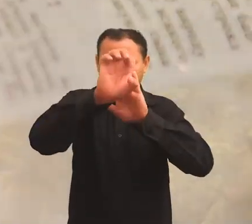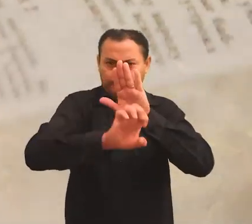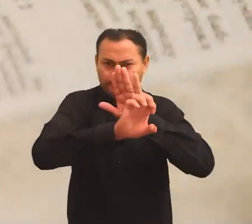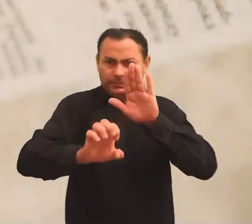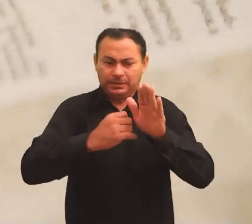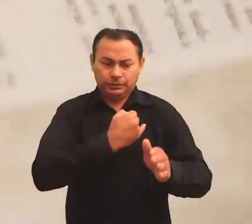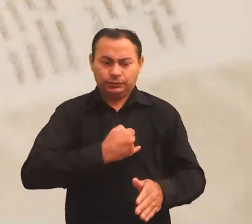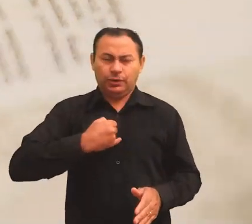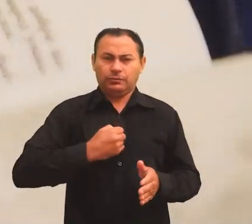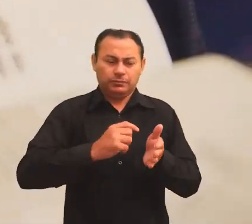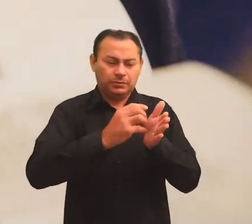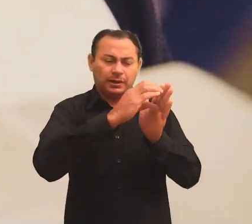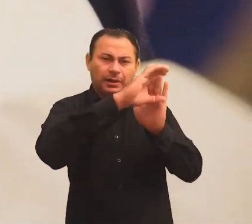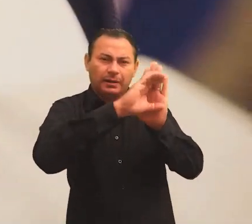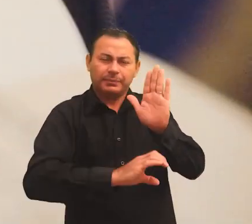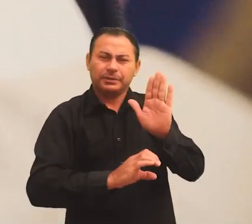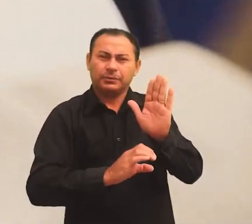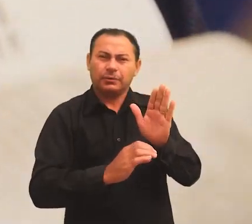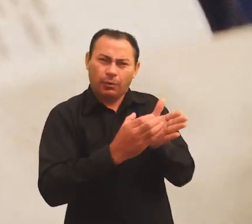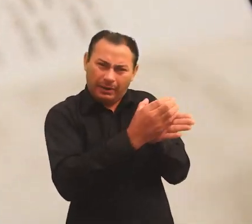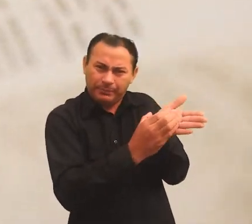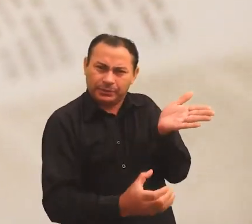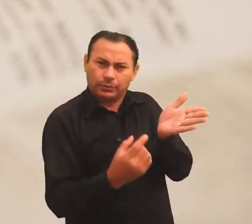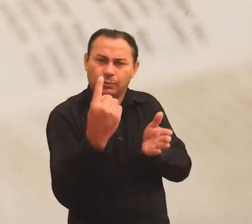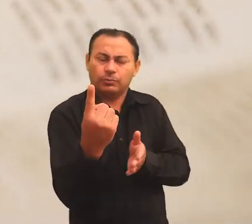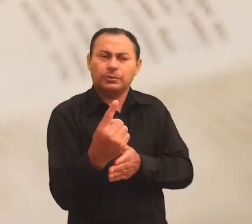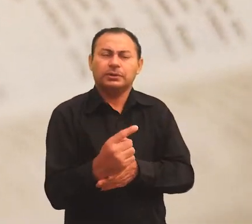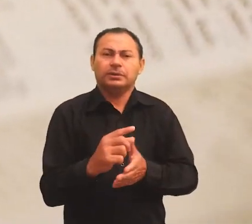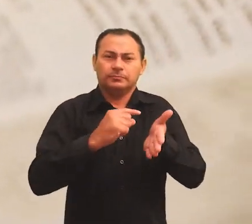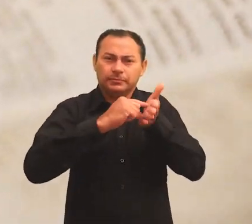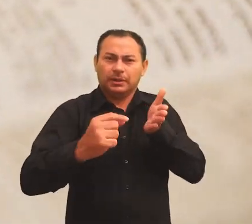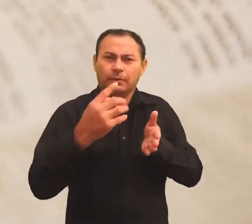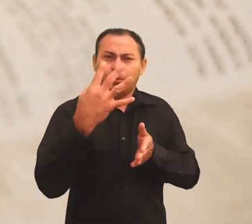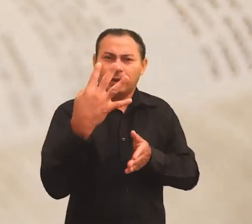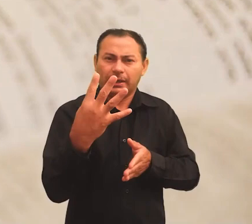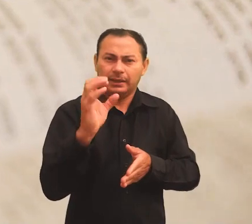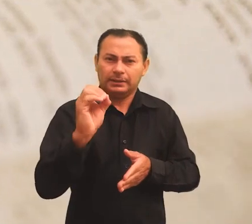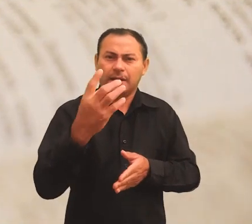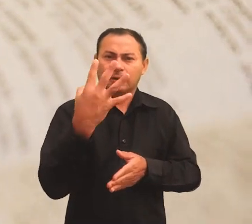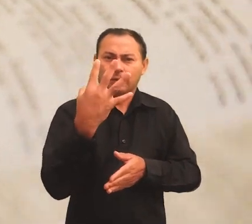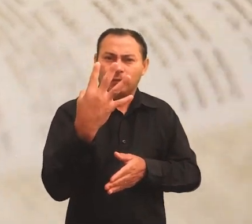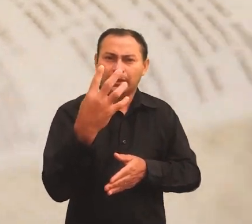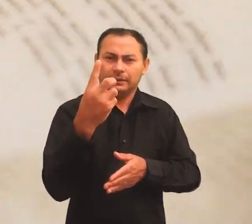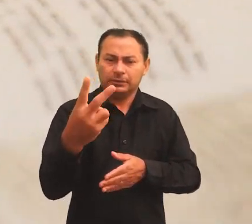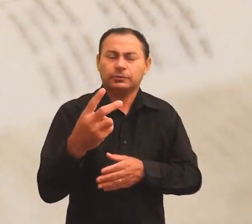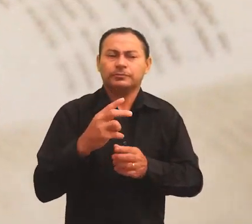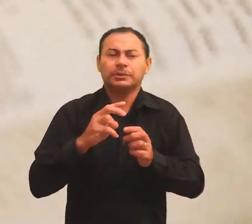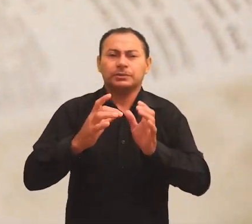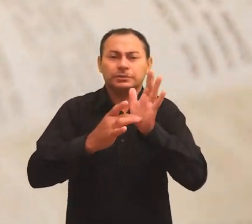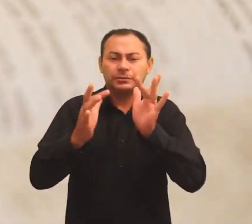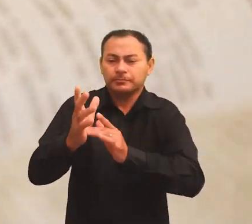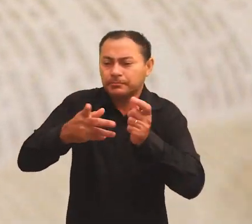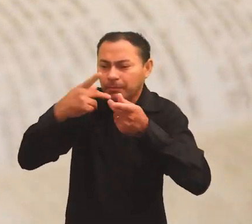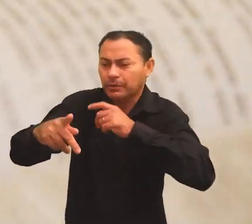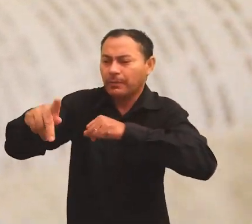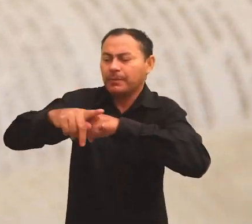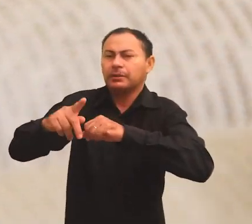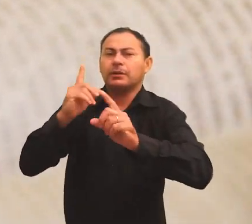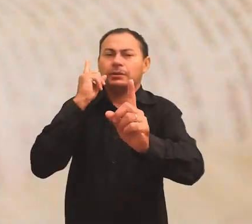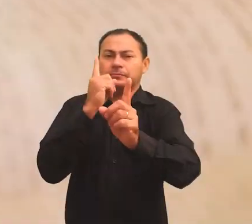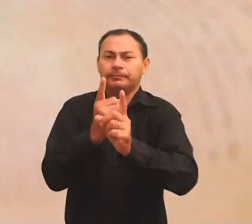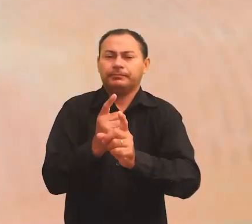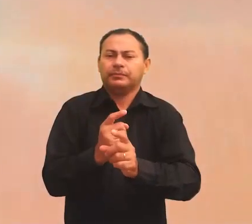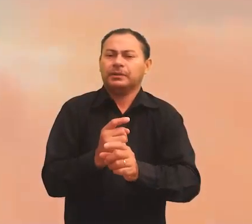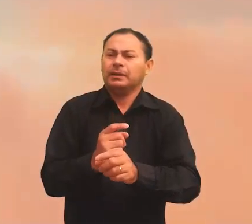capítulo 1, versículos 40 a 42, e veja o que Jesus disse a Pedro quando eles se